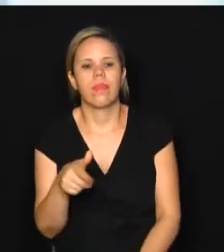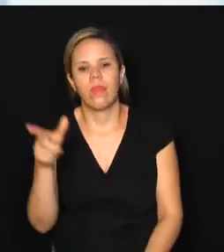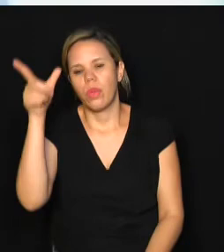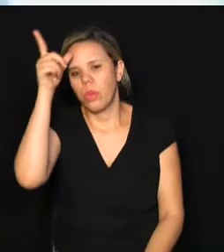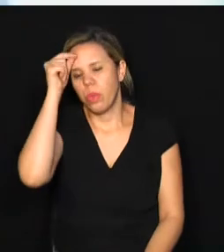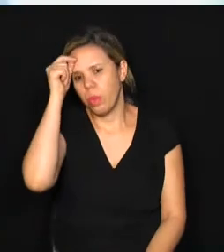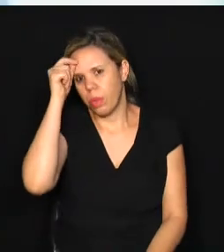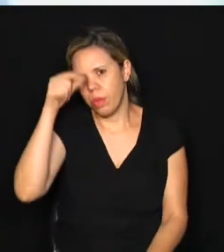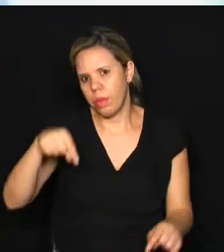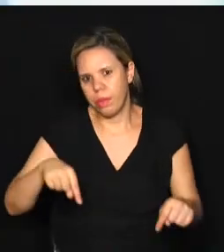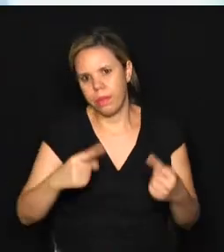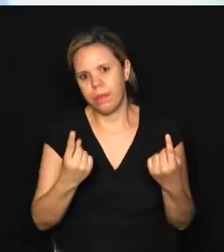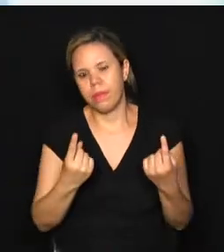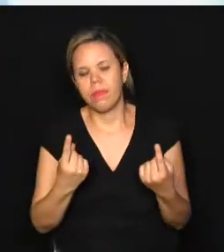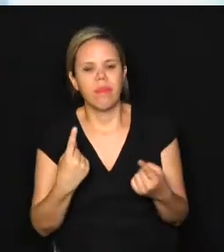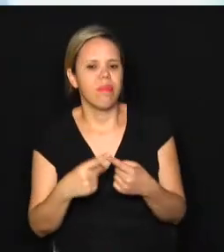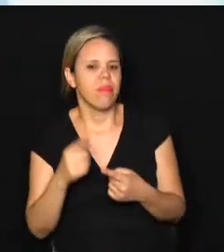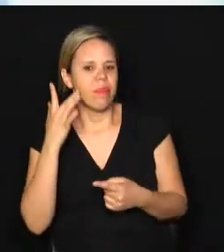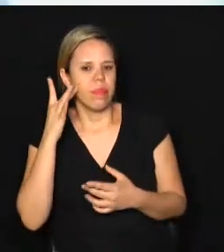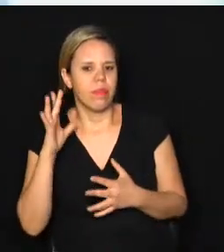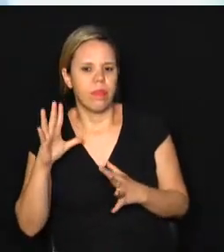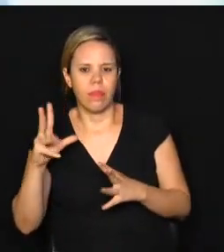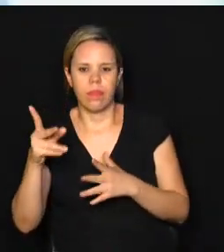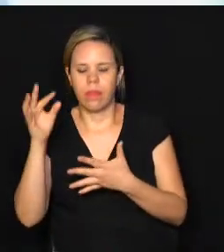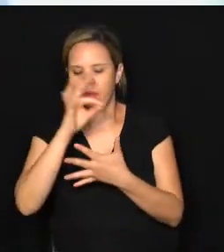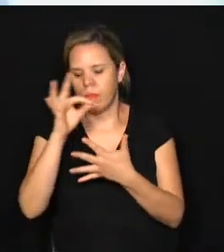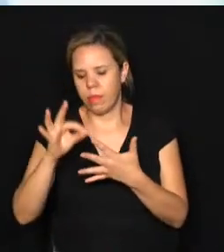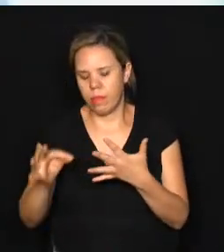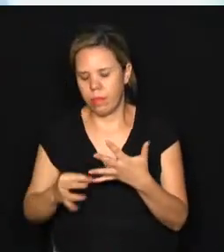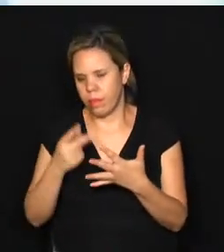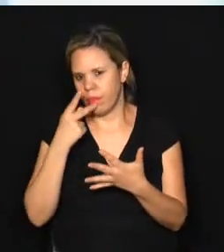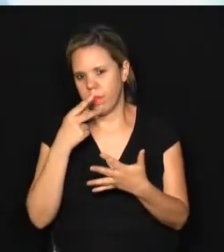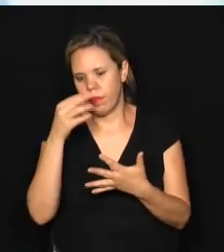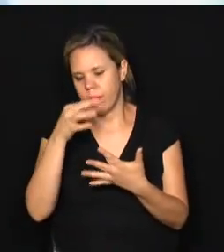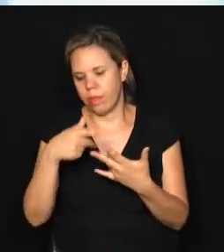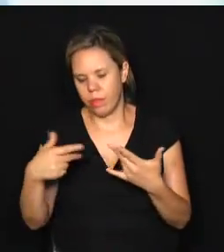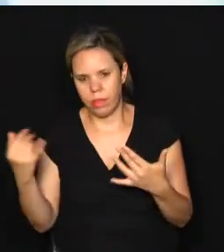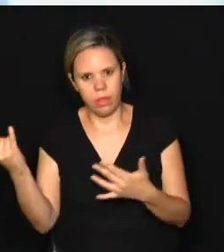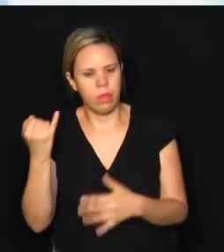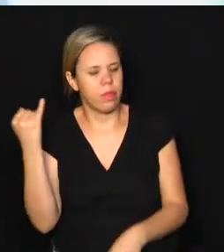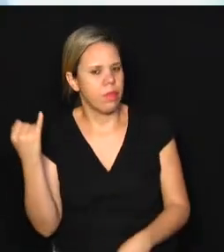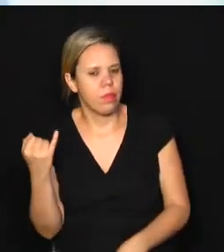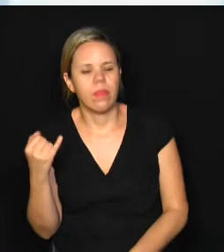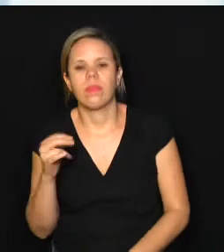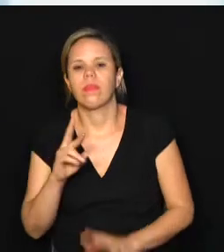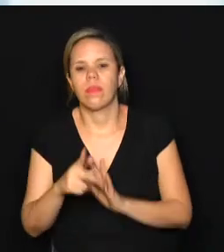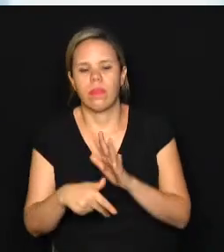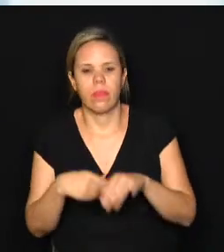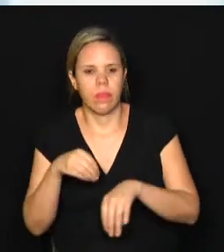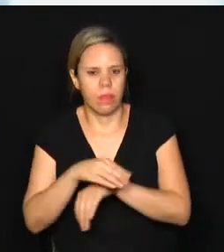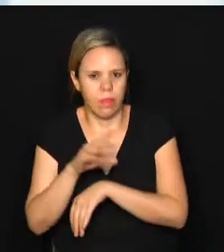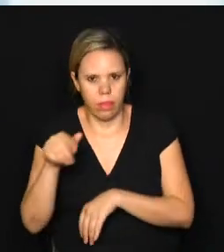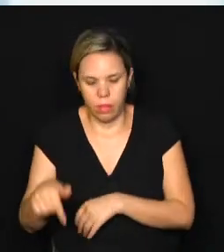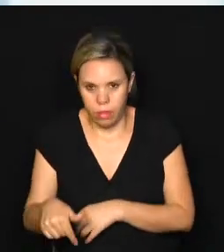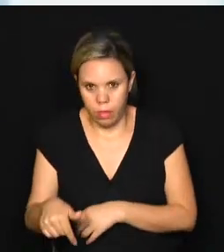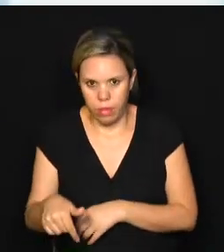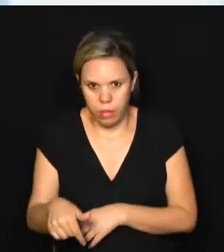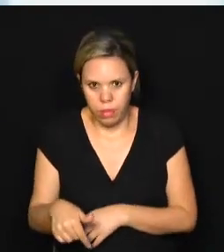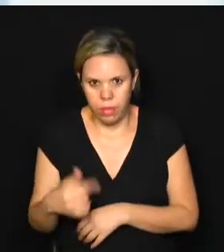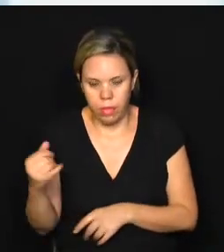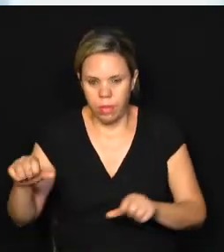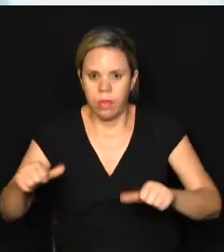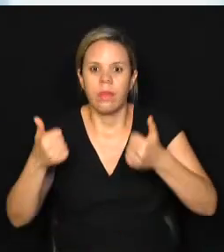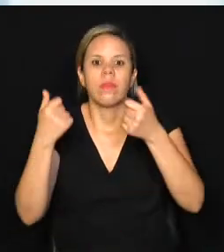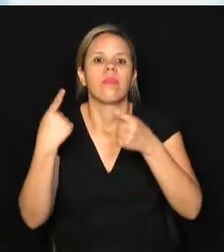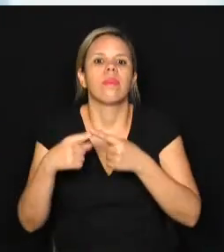é um desafio, né? Porque eu acho que todo mundo já trouxe muitos elementos, inclusive vários deles que eu ia trazer aqui, mas isso é muito positivo